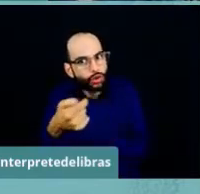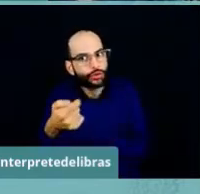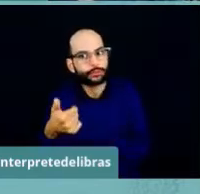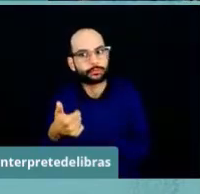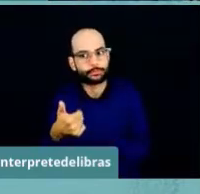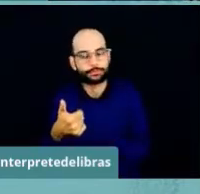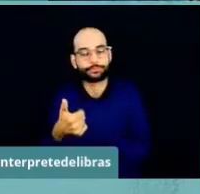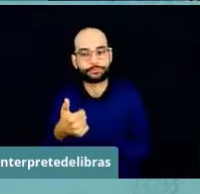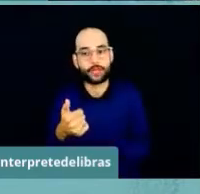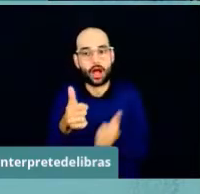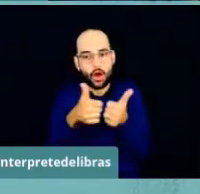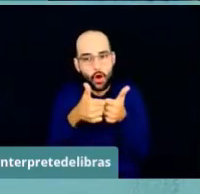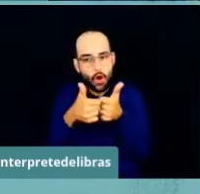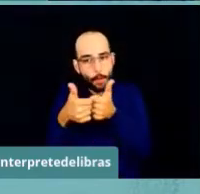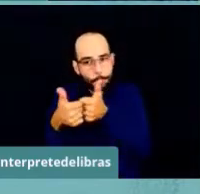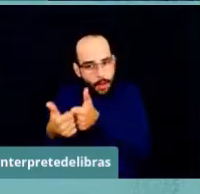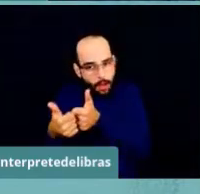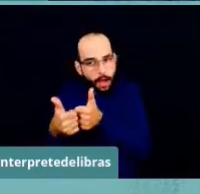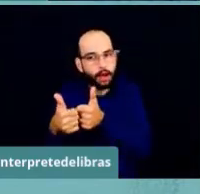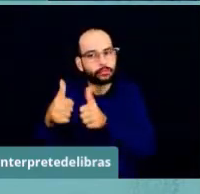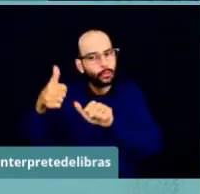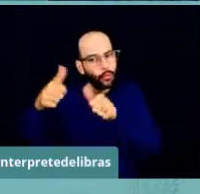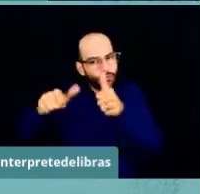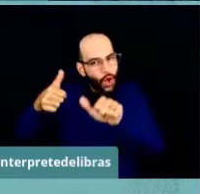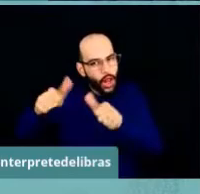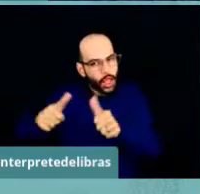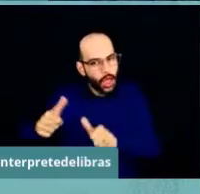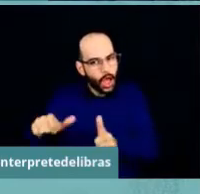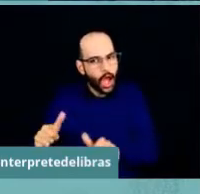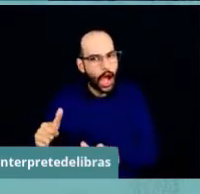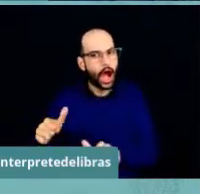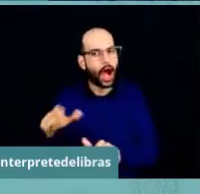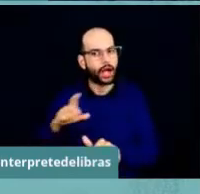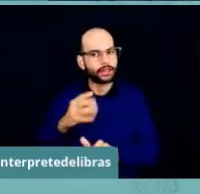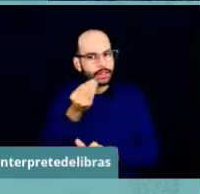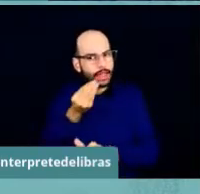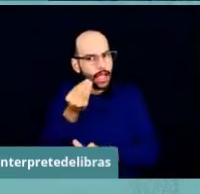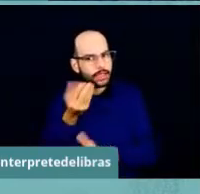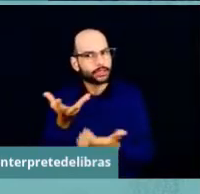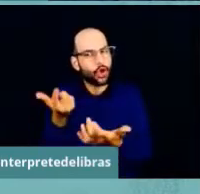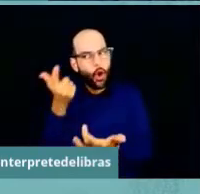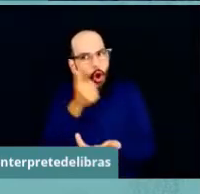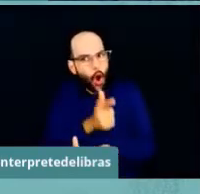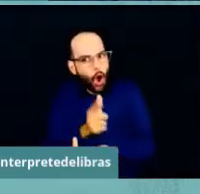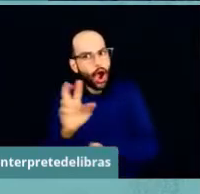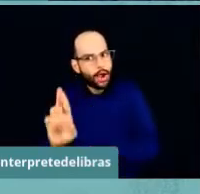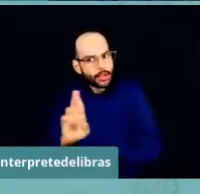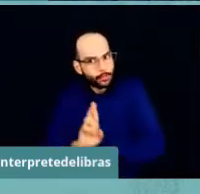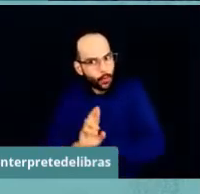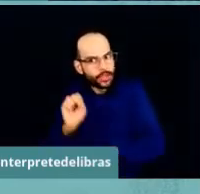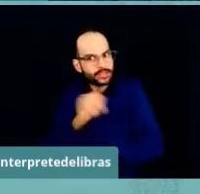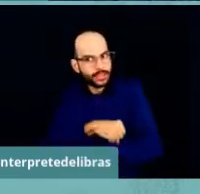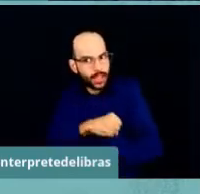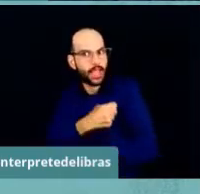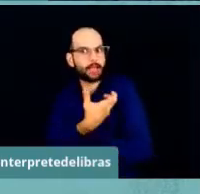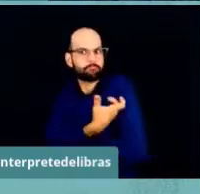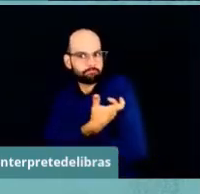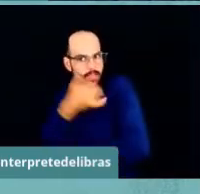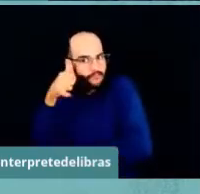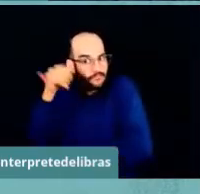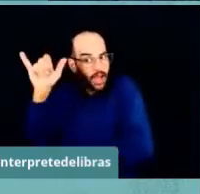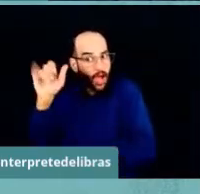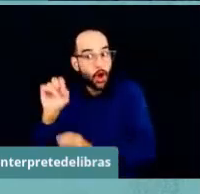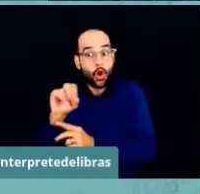os testes, né, para avaliar se houve resposta imune e se houve reação